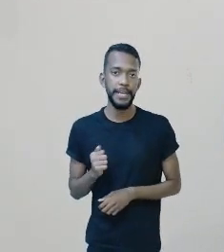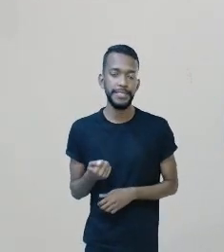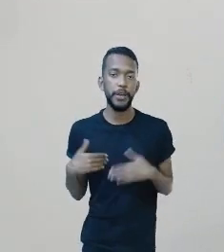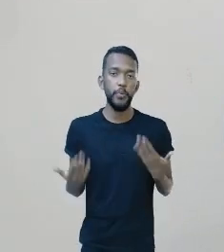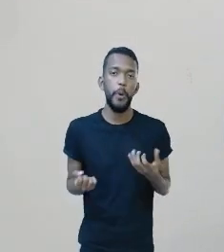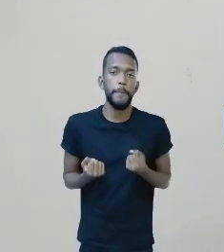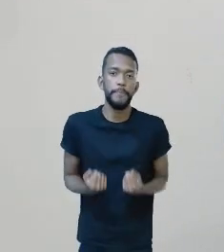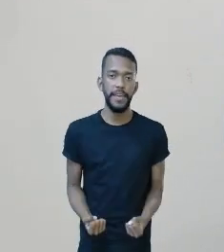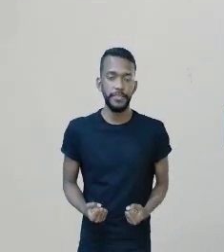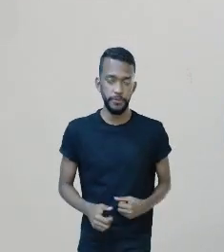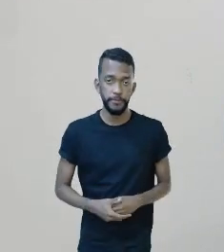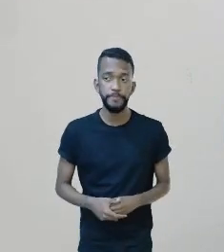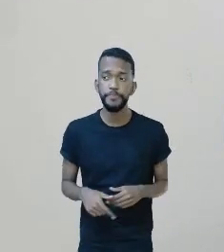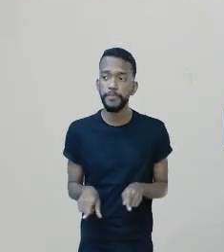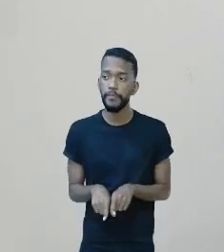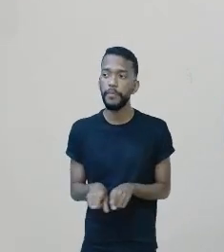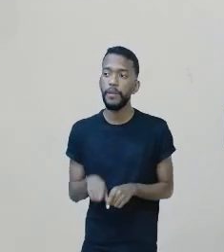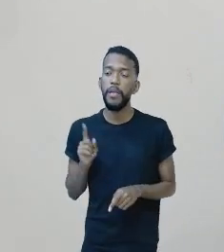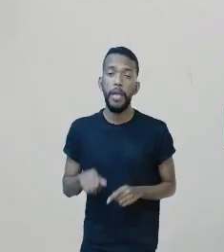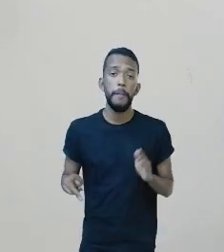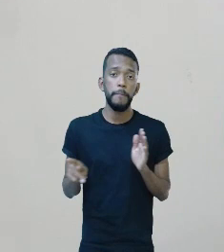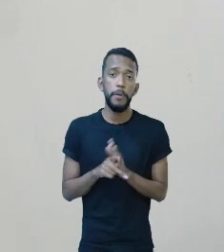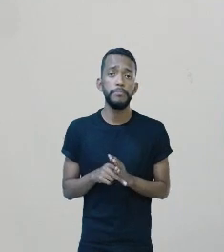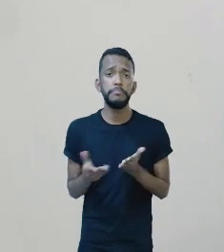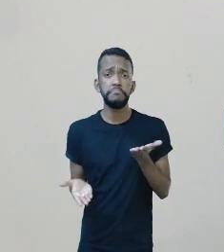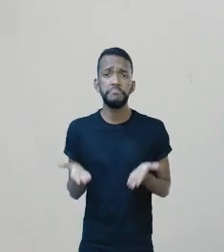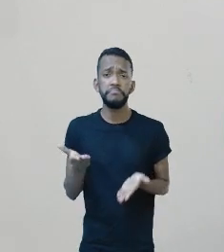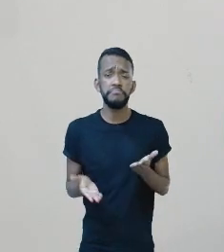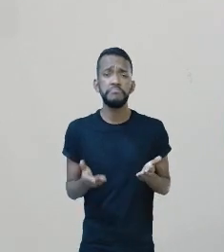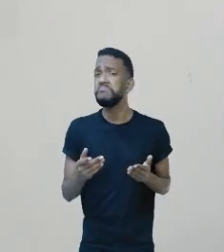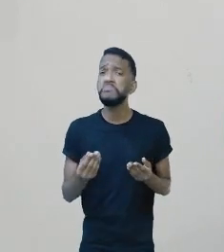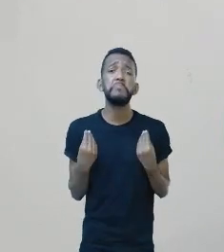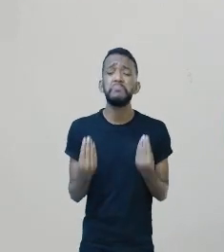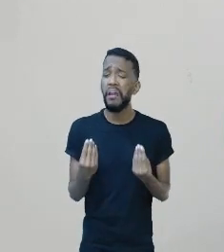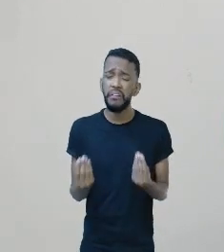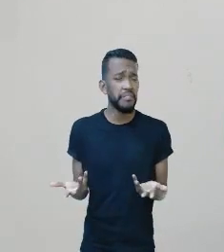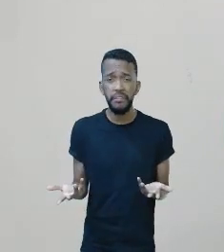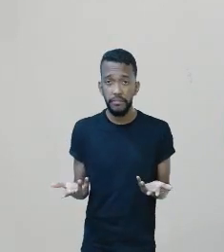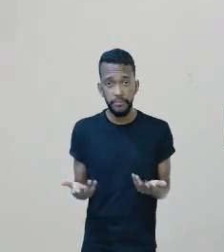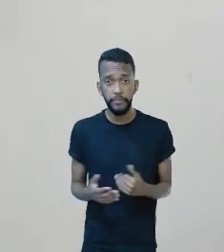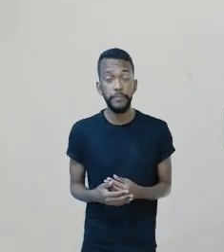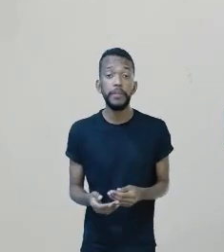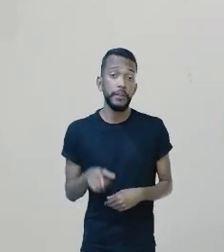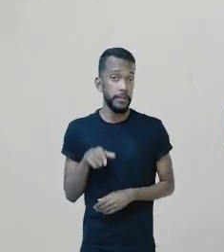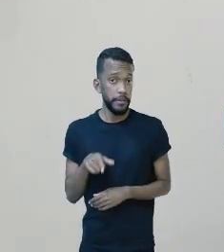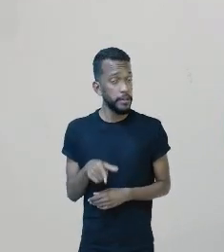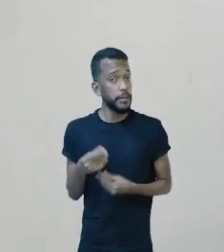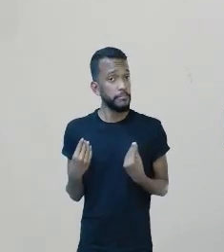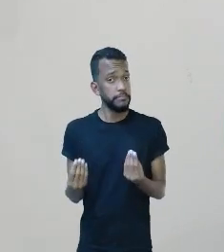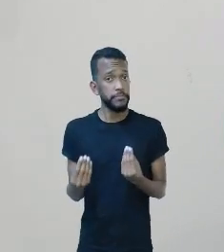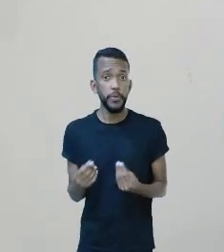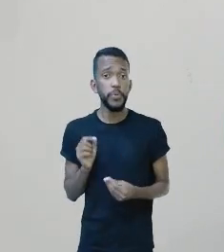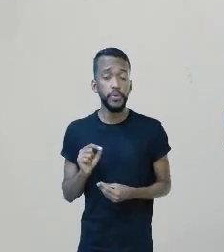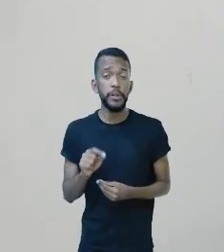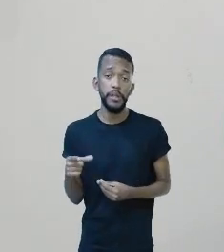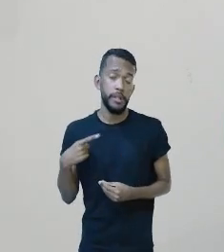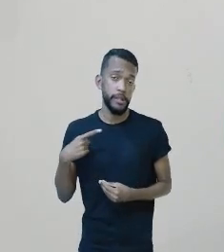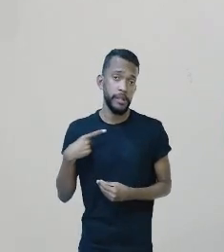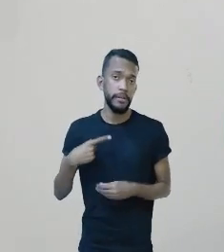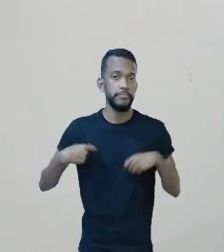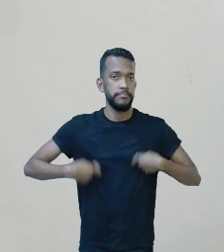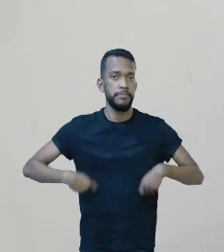o peso. E a unidade de medida, professora, serve para quê? A unidade de medida, ela serve para a